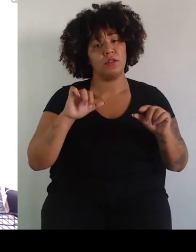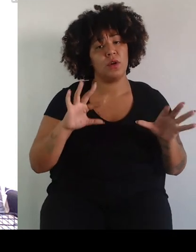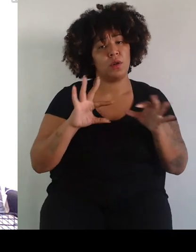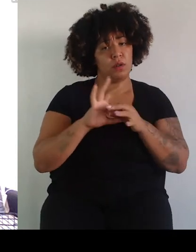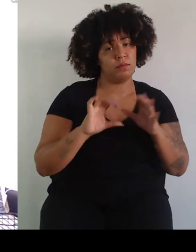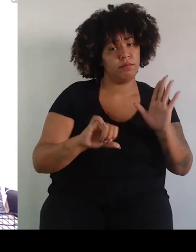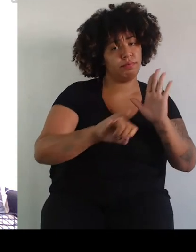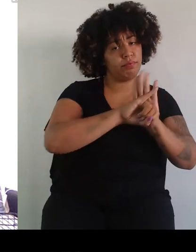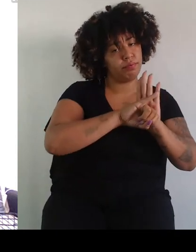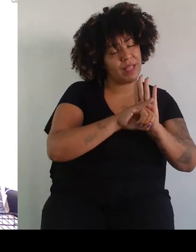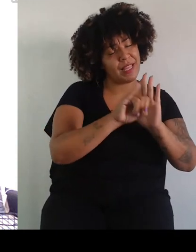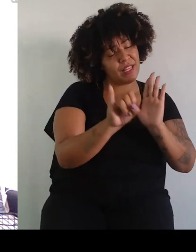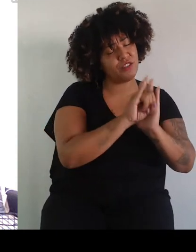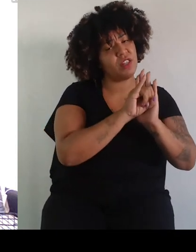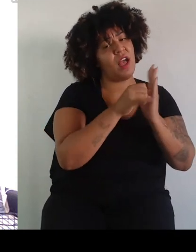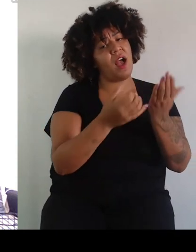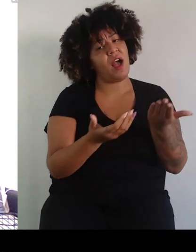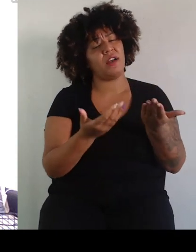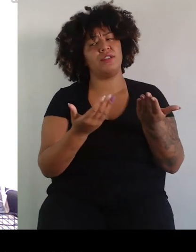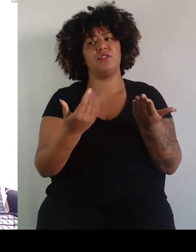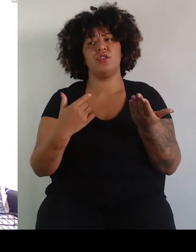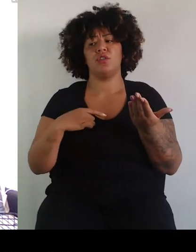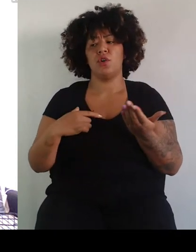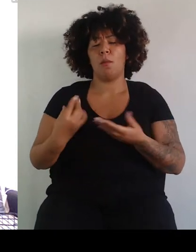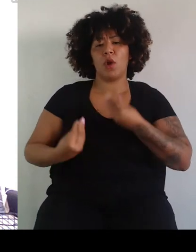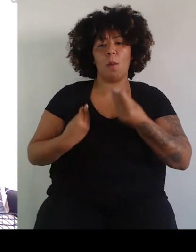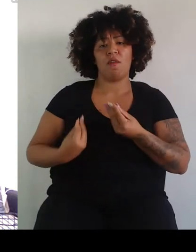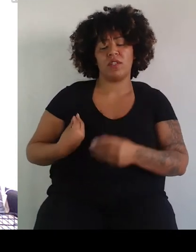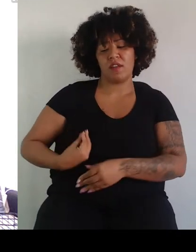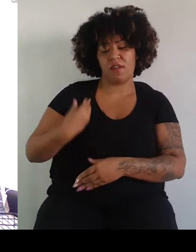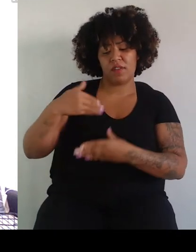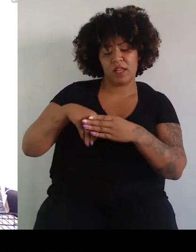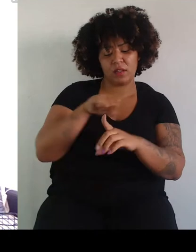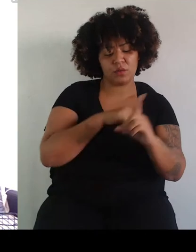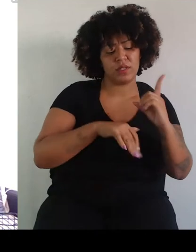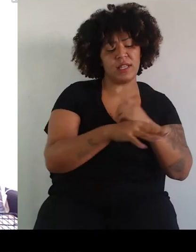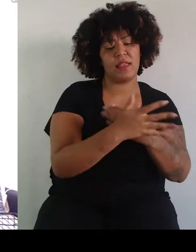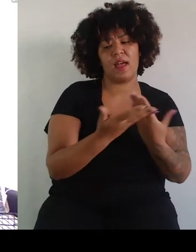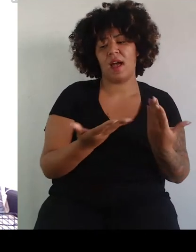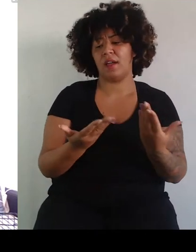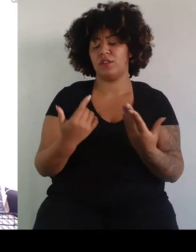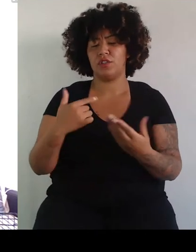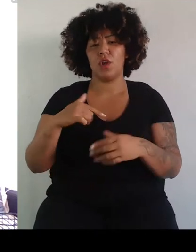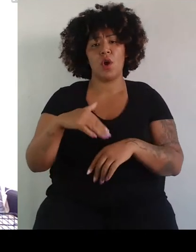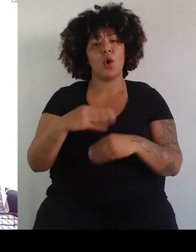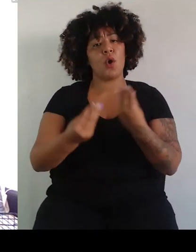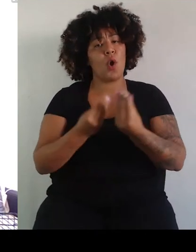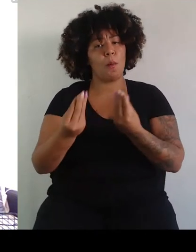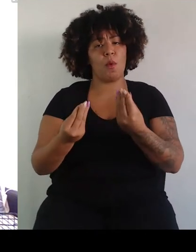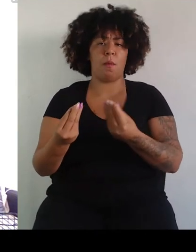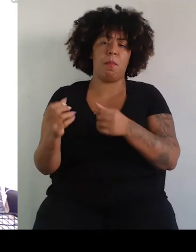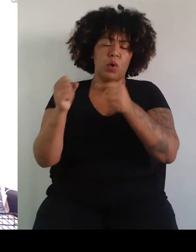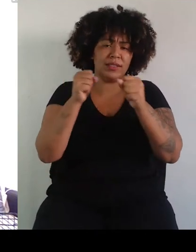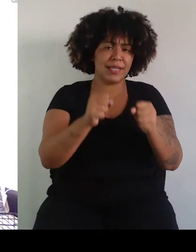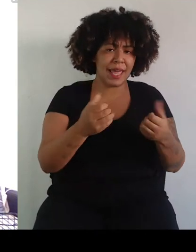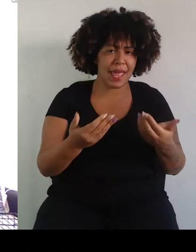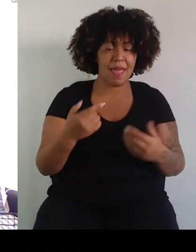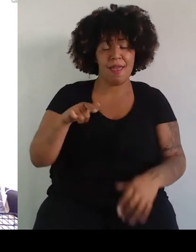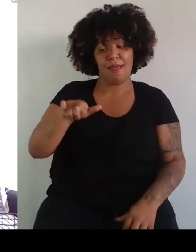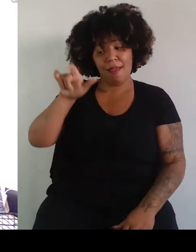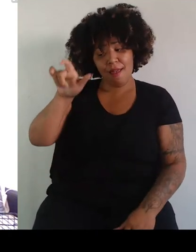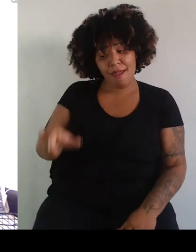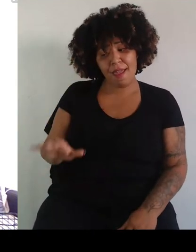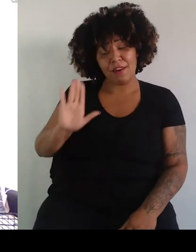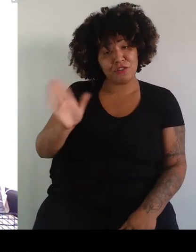identitário nós situações atuais de hierarquia de poder e bacon também já estava